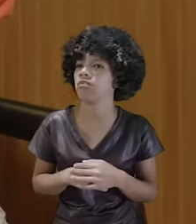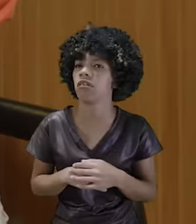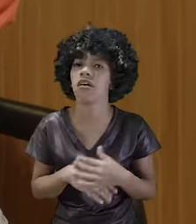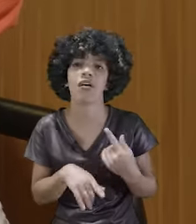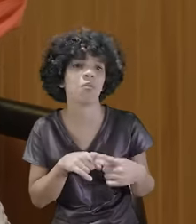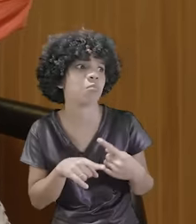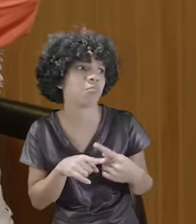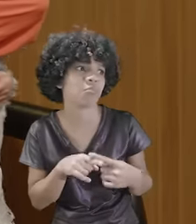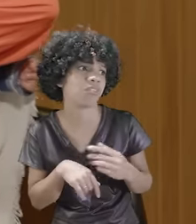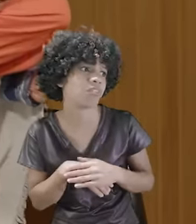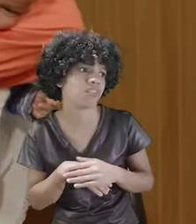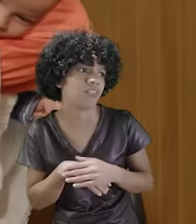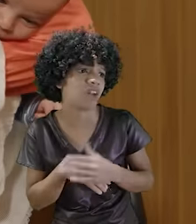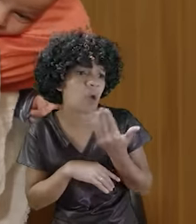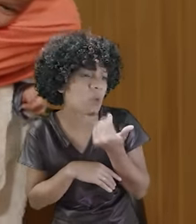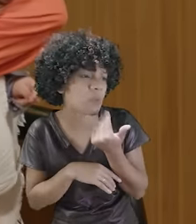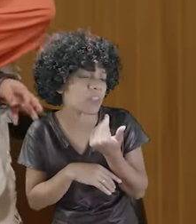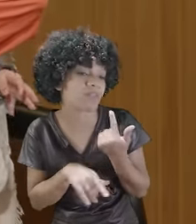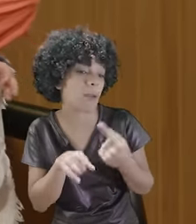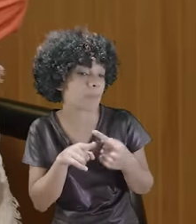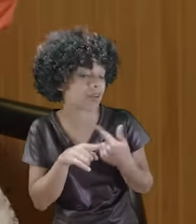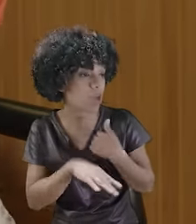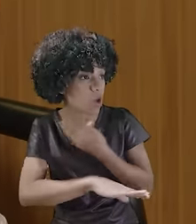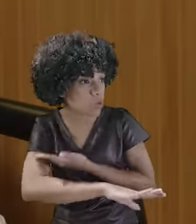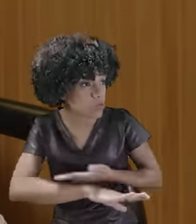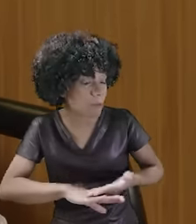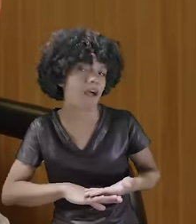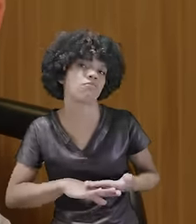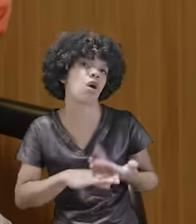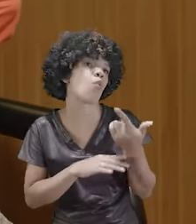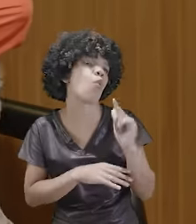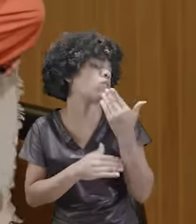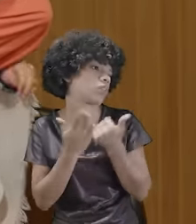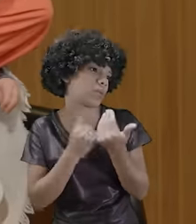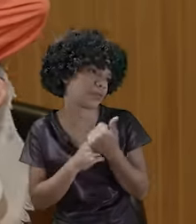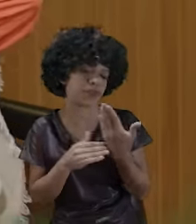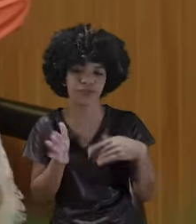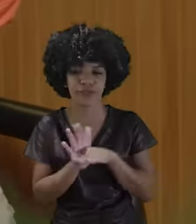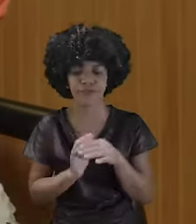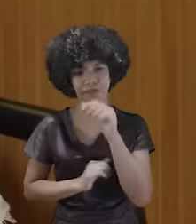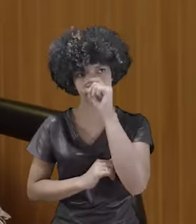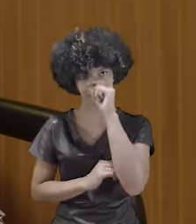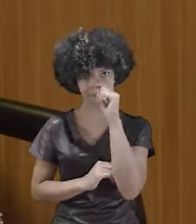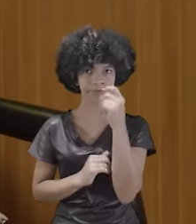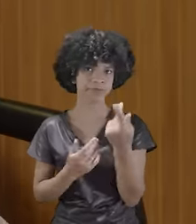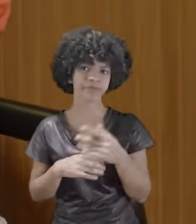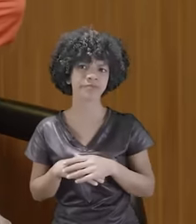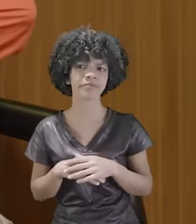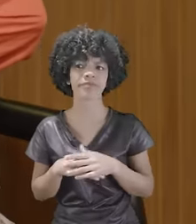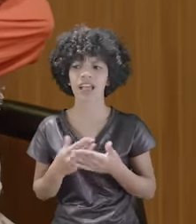eu não dei um frango aqui é porque estou acostumada com outra comida eu cheguei aqui eu falei para